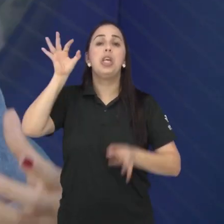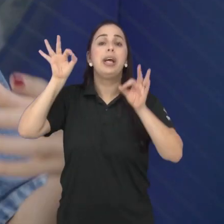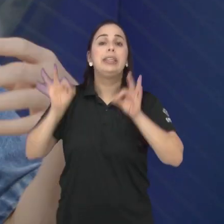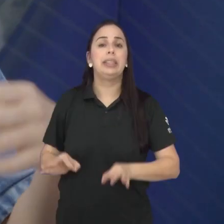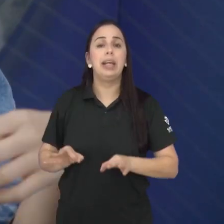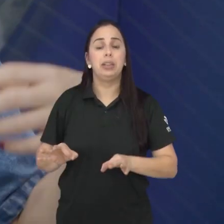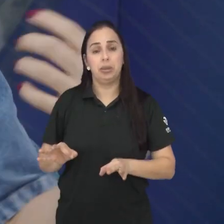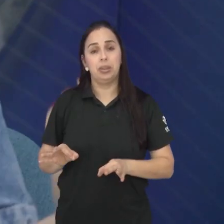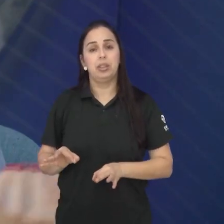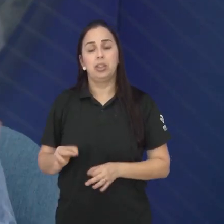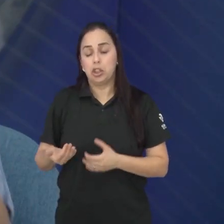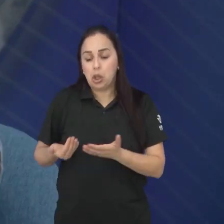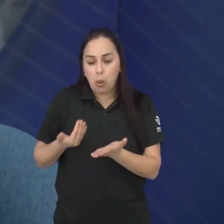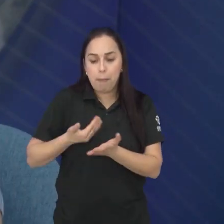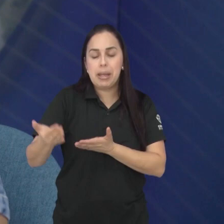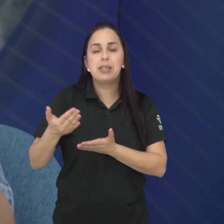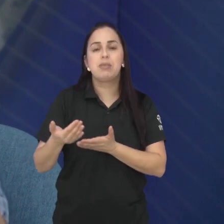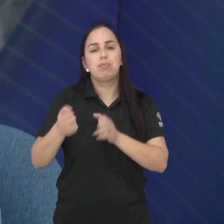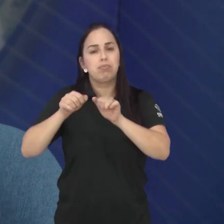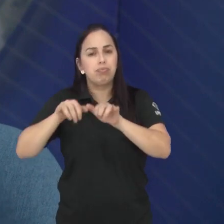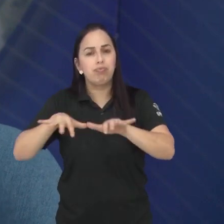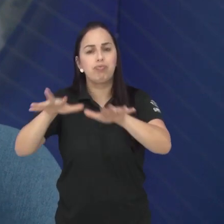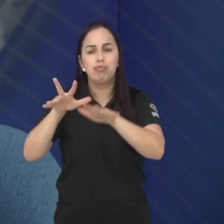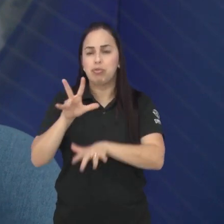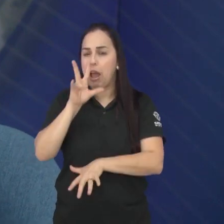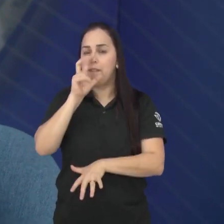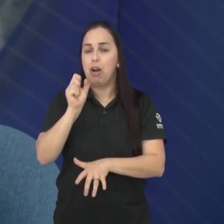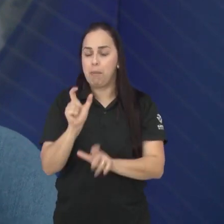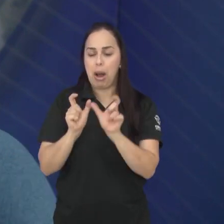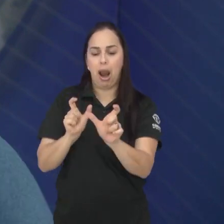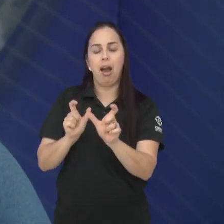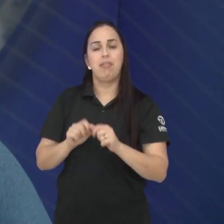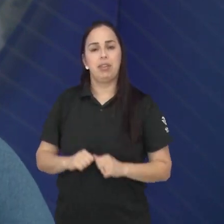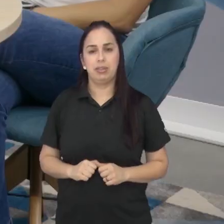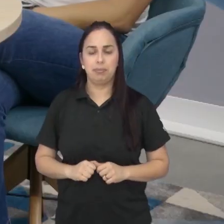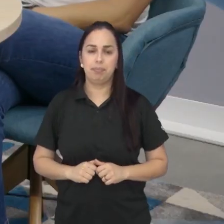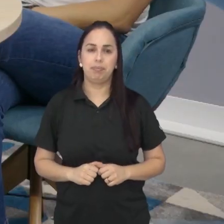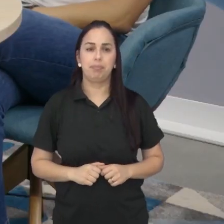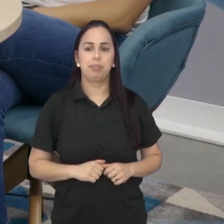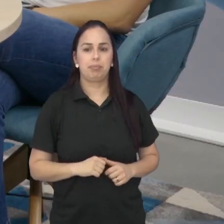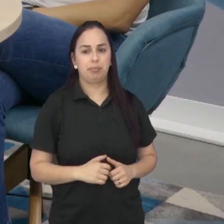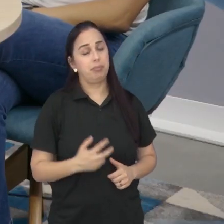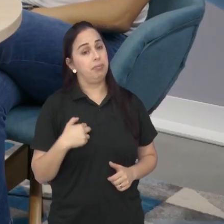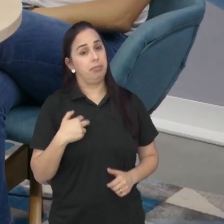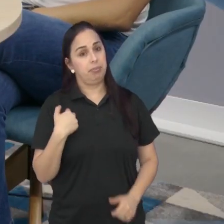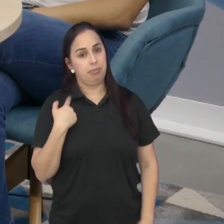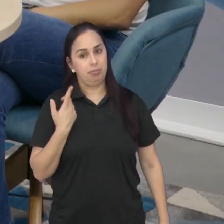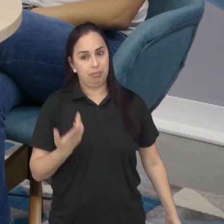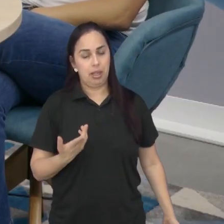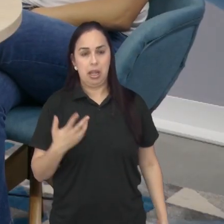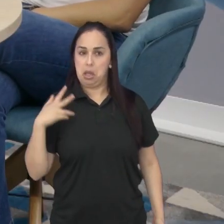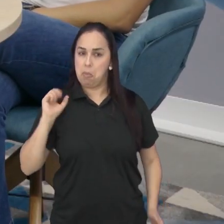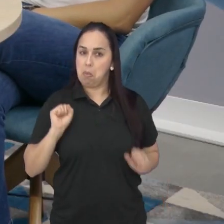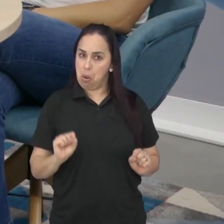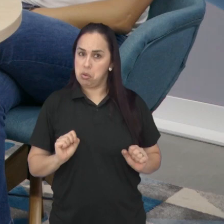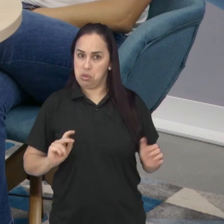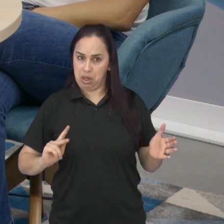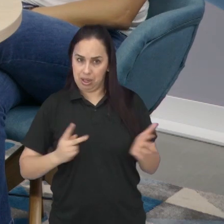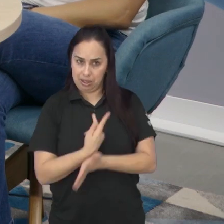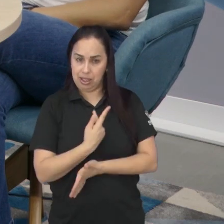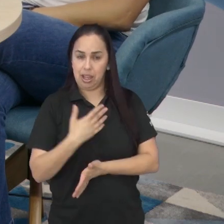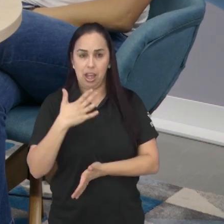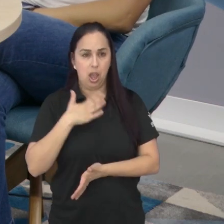ponto específico que começou a ganhar mais força mesmo? Eu vejo, posso estar errada também, não